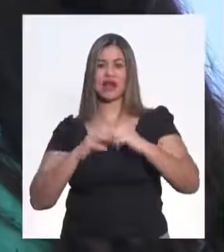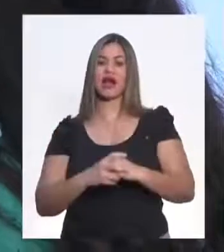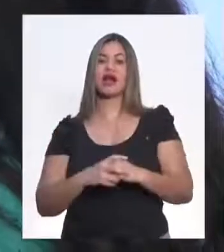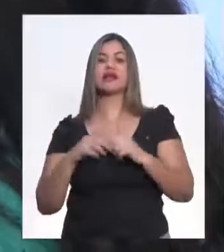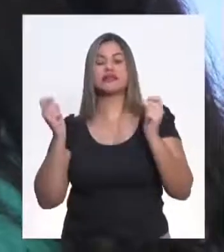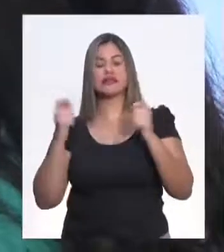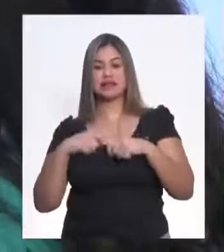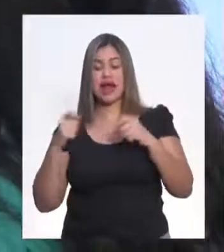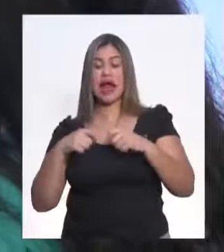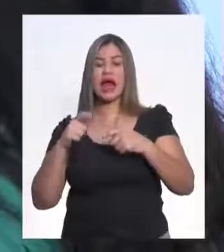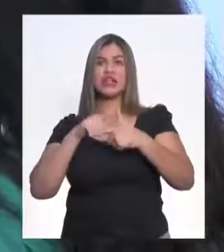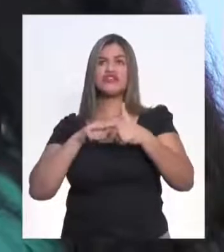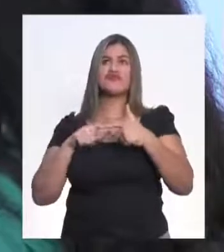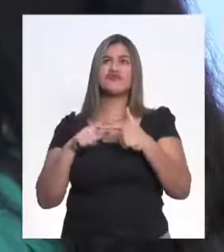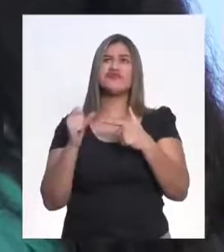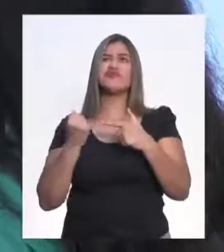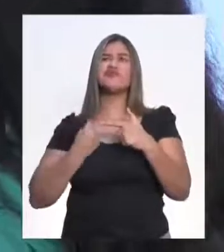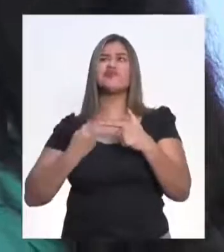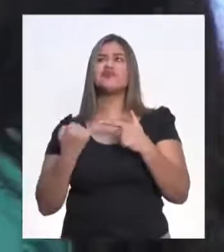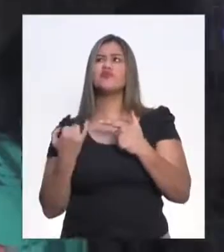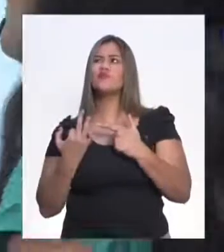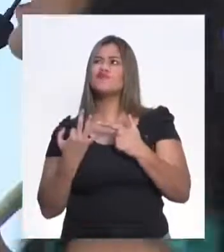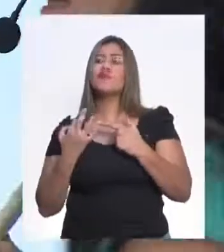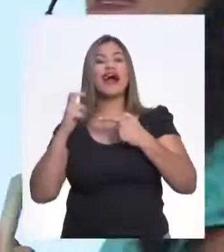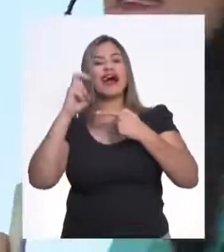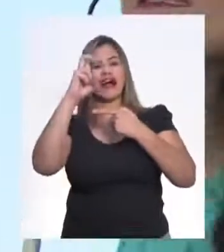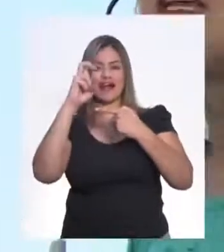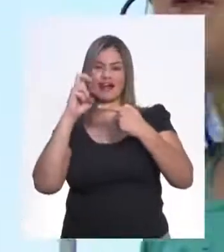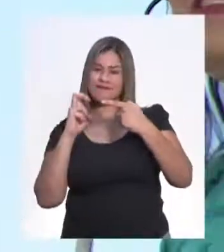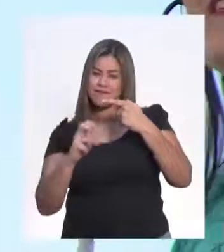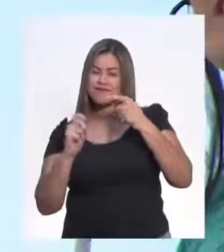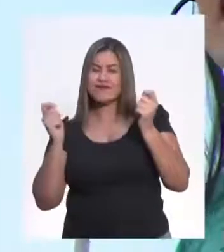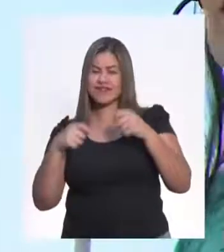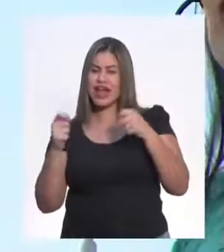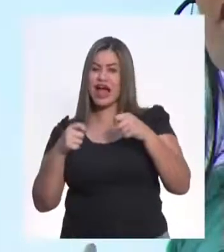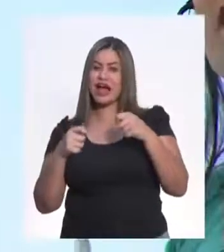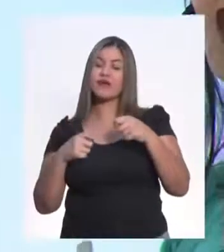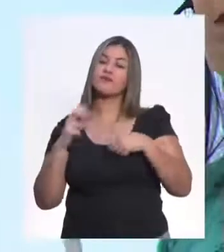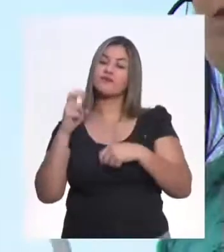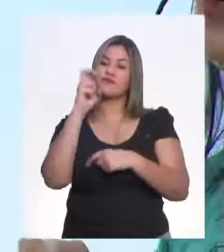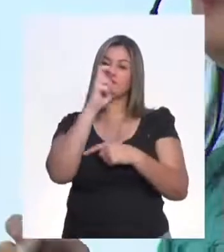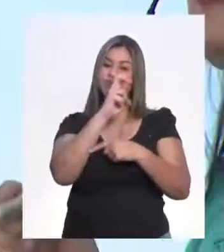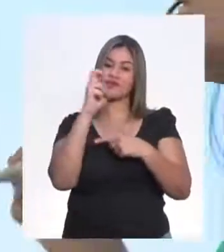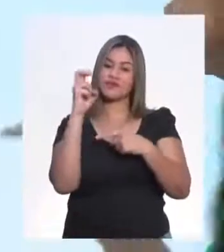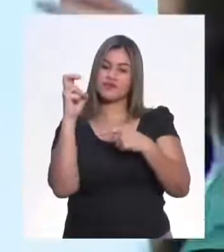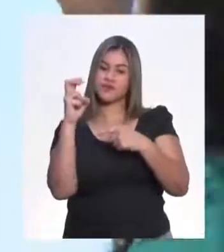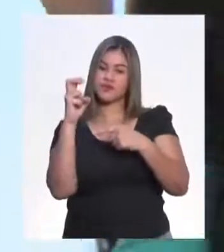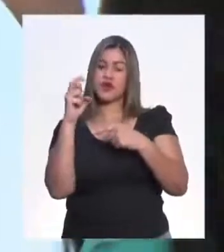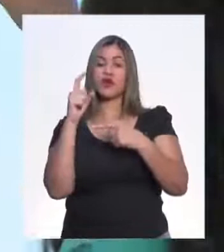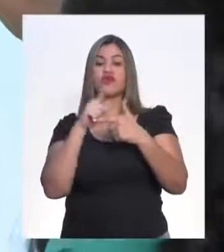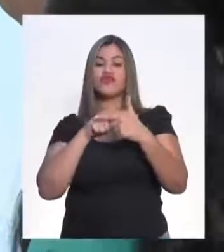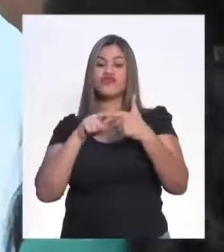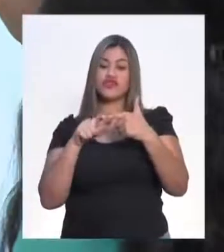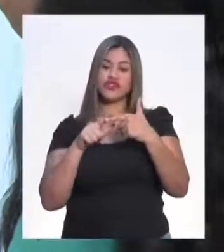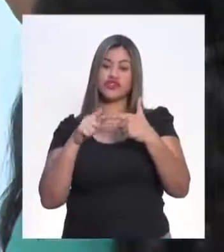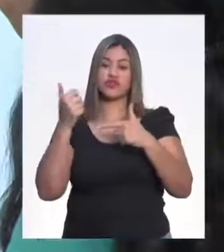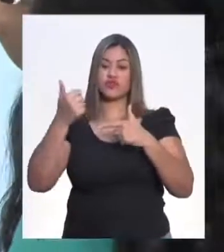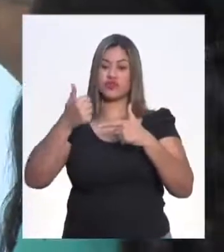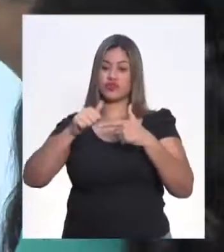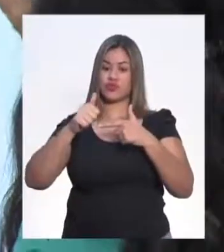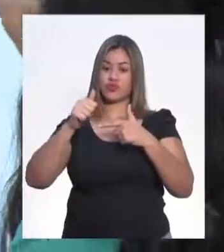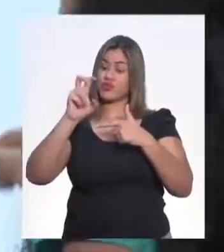e embaixo pelo 5. 55 dividido por 5,